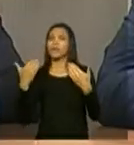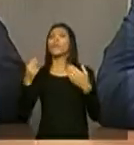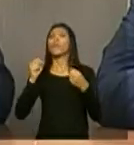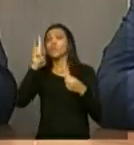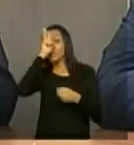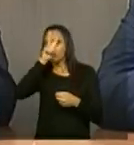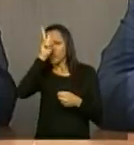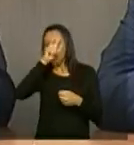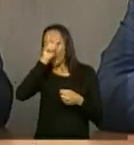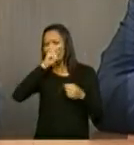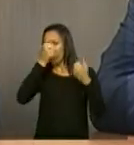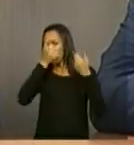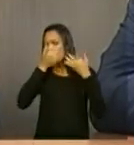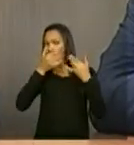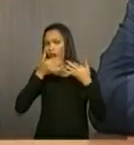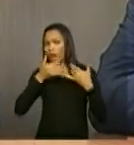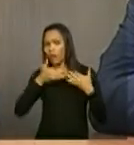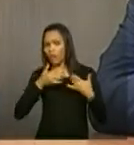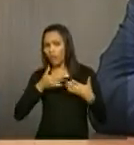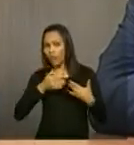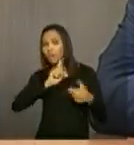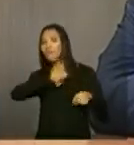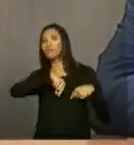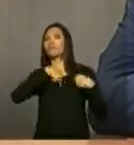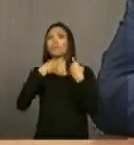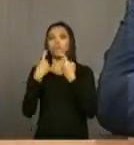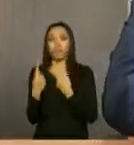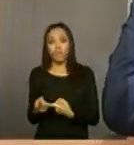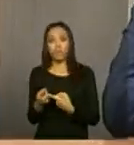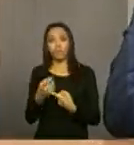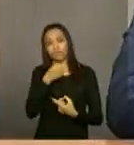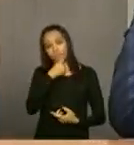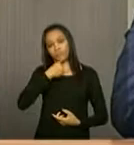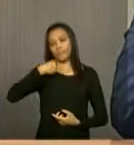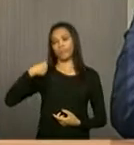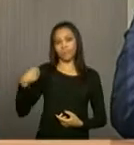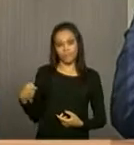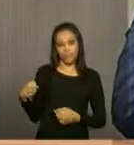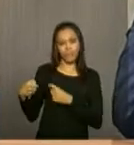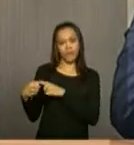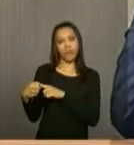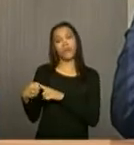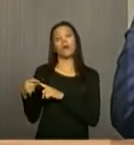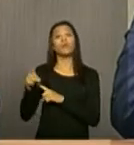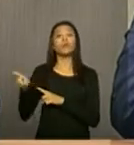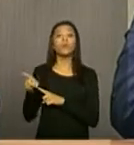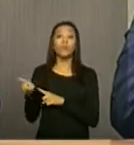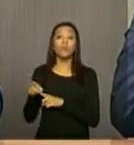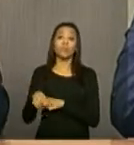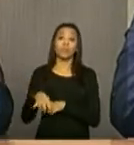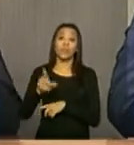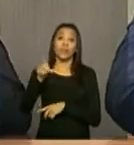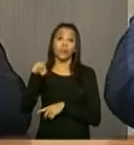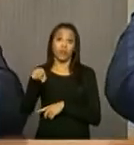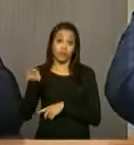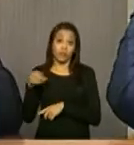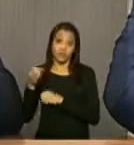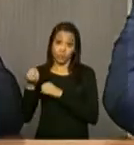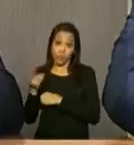do que nós fizemos e depois permita ministro com essa palavra é o doutor gestos que resumidamente